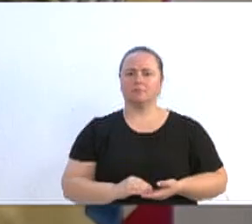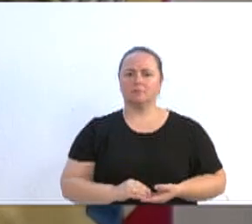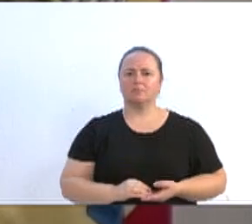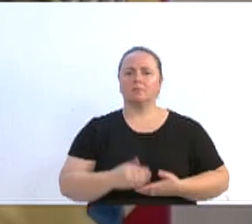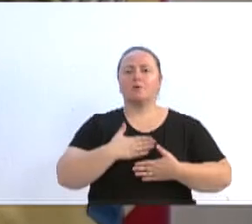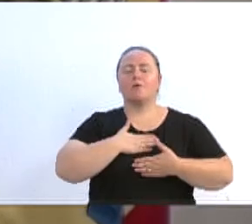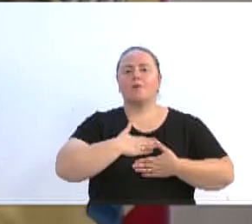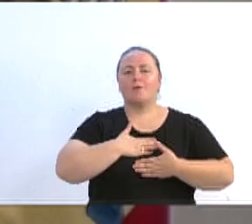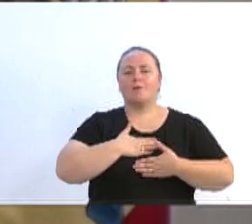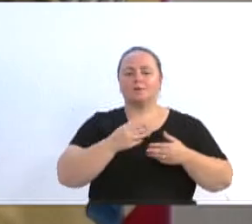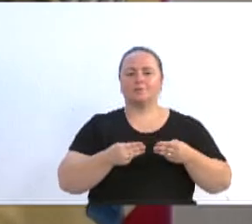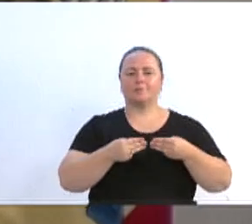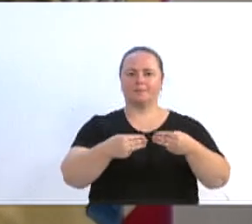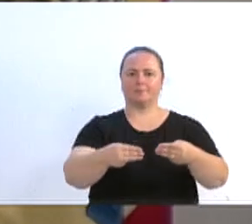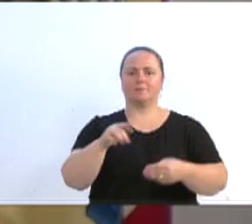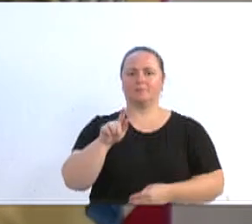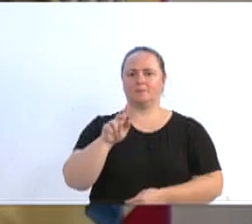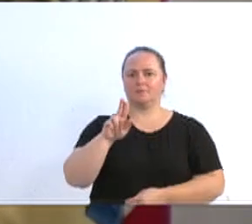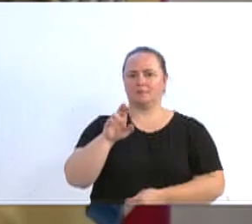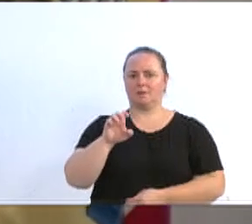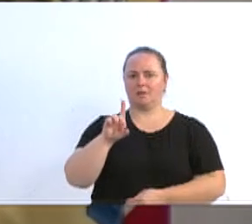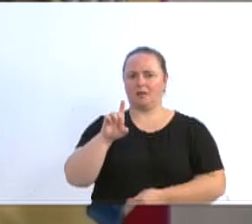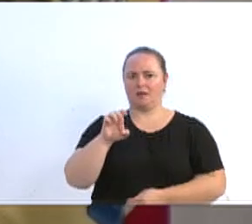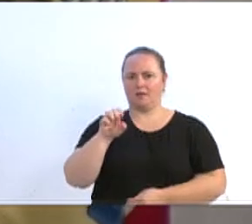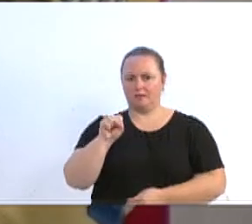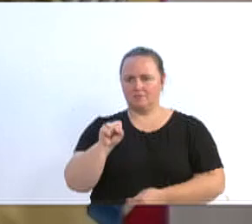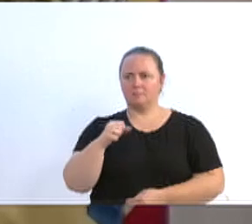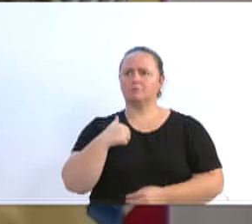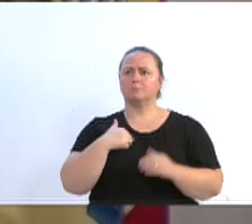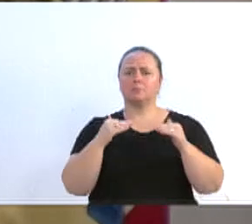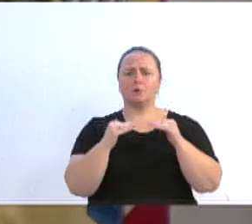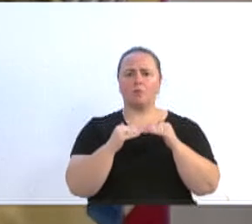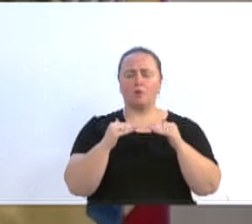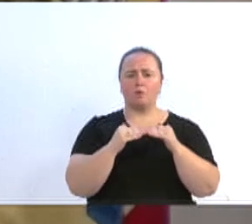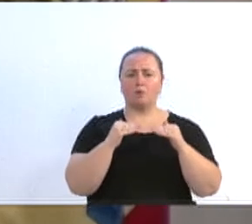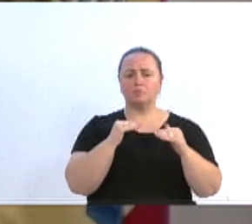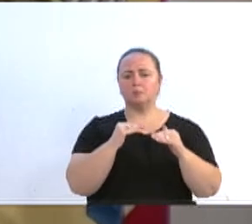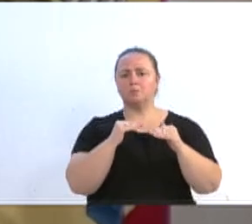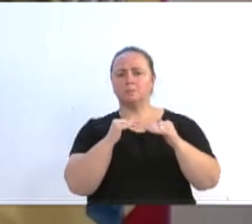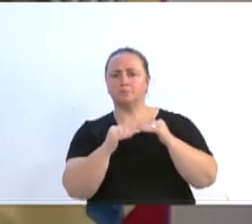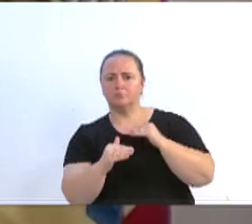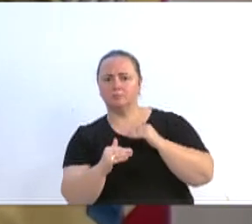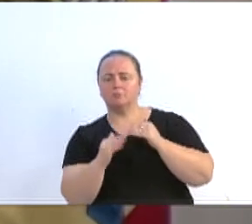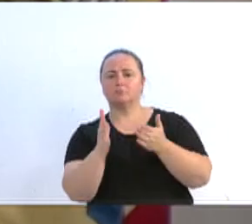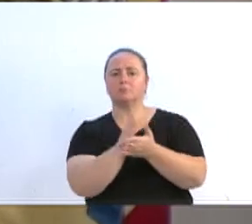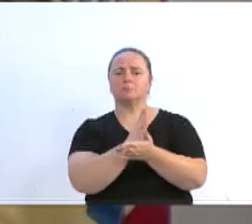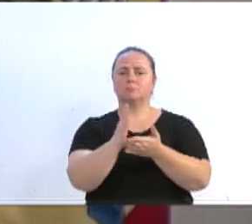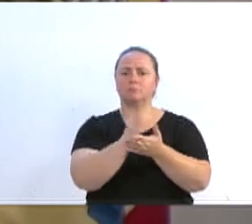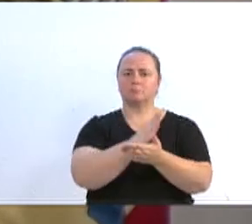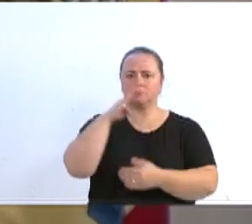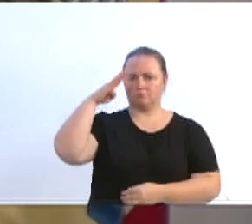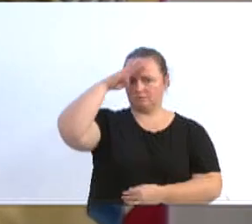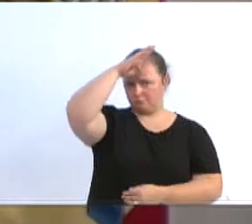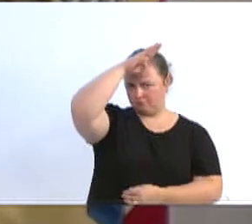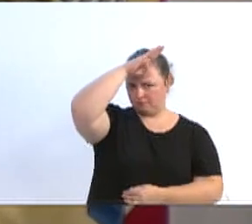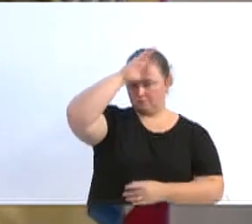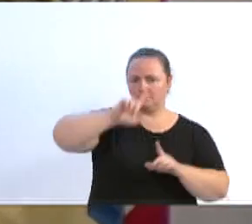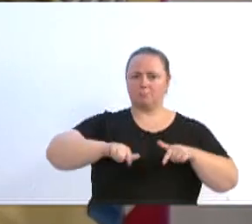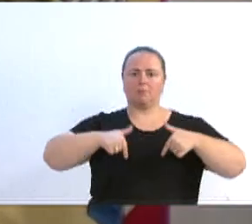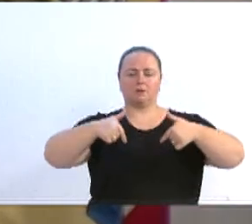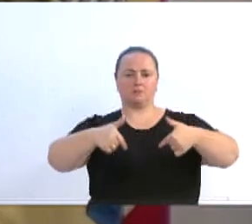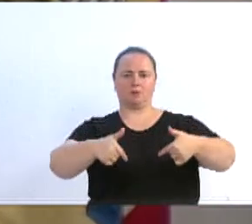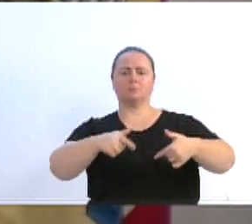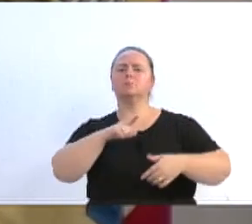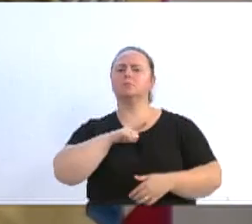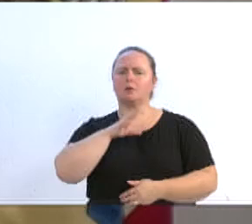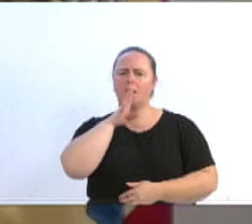ministro Guedes e eu concordo e discordo de algumas ações do governo federal. Tenho minhas